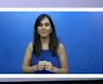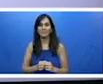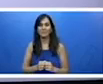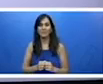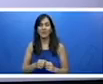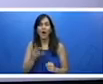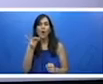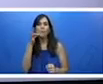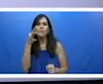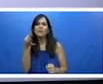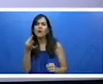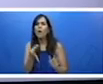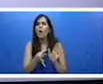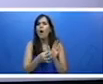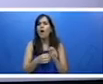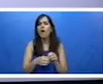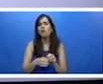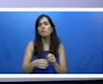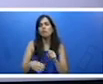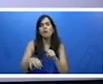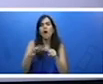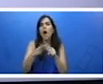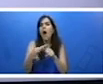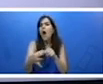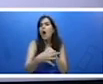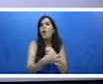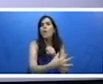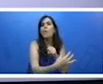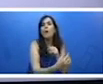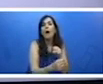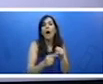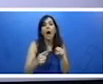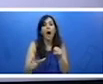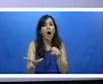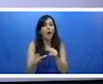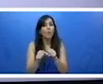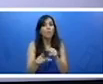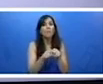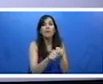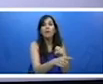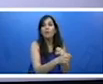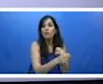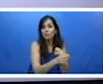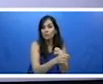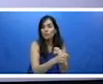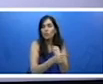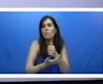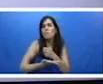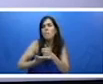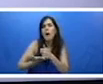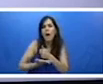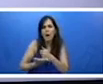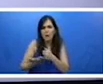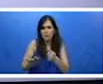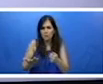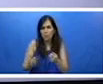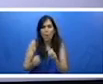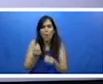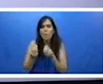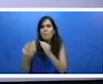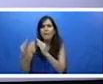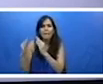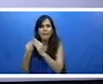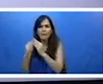são argumentos que são consolidados, como eu já havia explicado, de uma casa, é um alicerce. Então, tem que ser argumentos